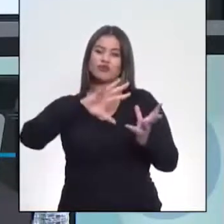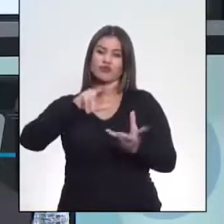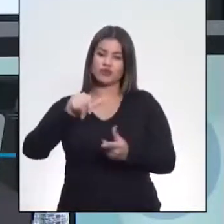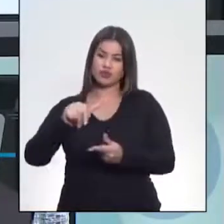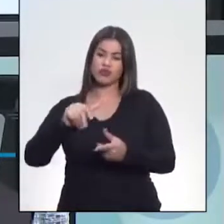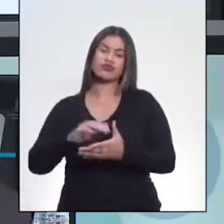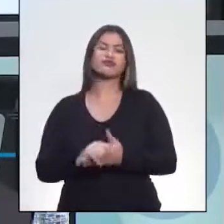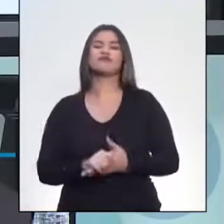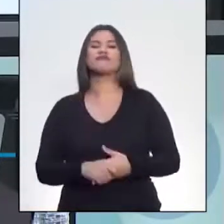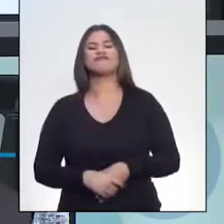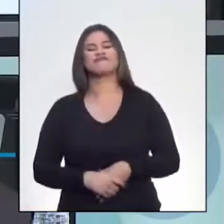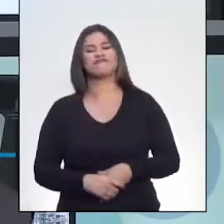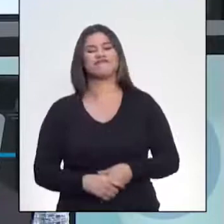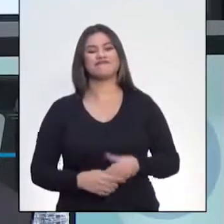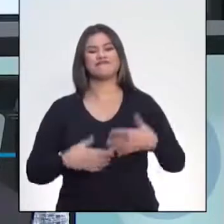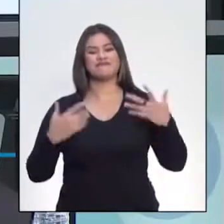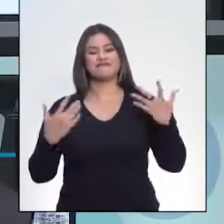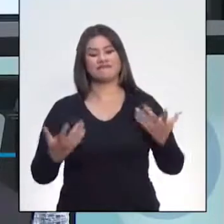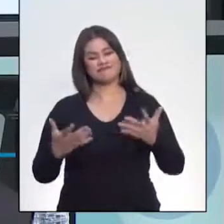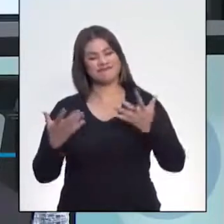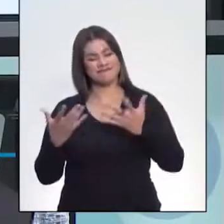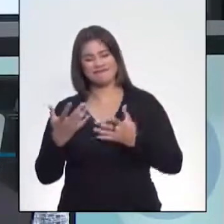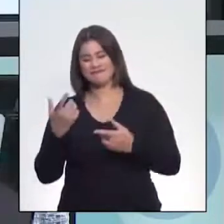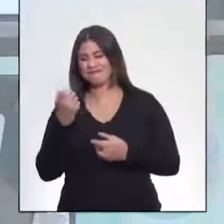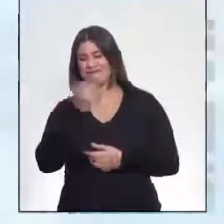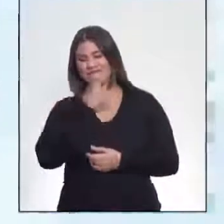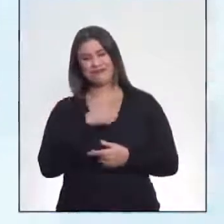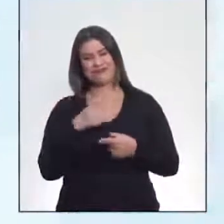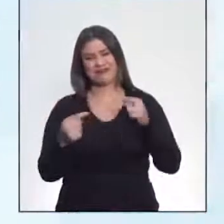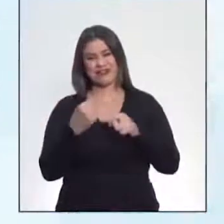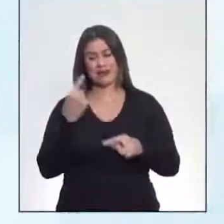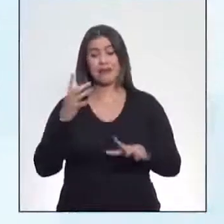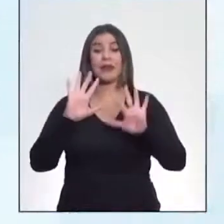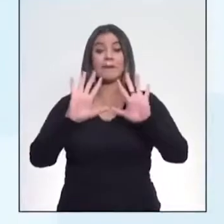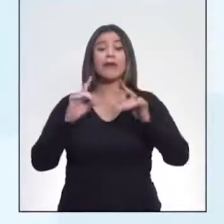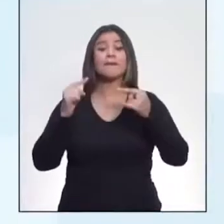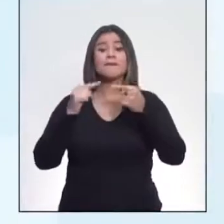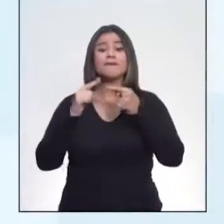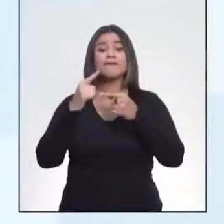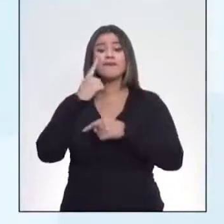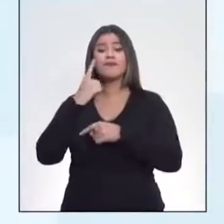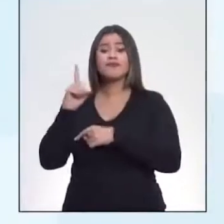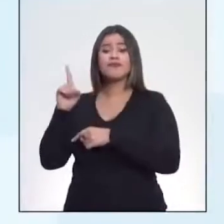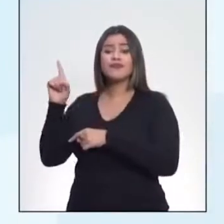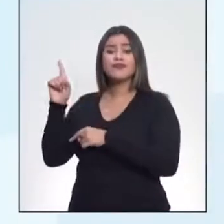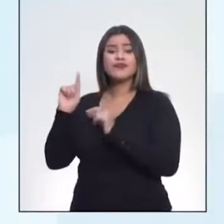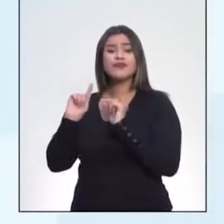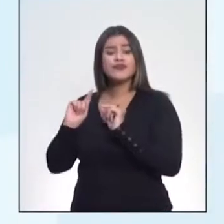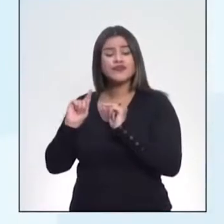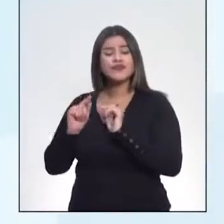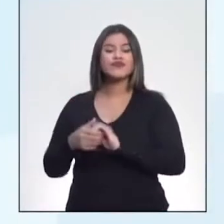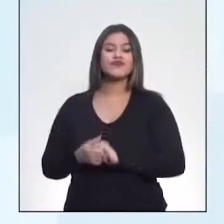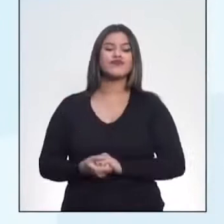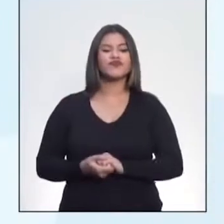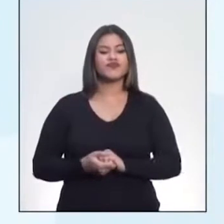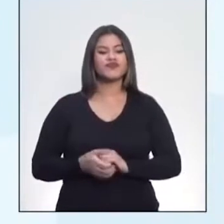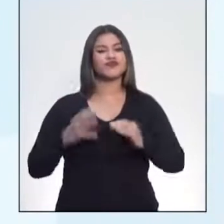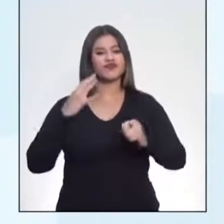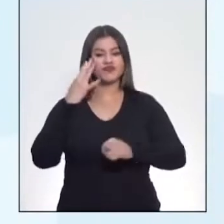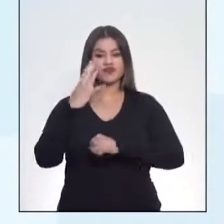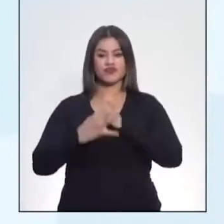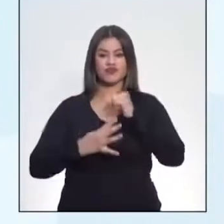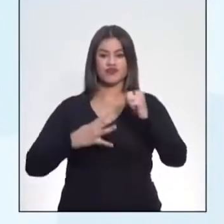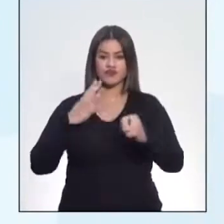no olhar da Grécia Antiga vou colocar um texto na tela Bom vamos lá a cada quatro anos estes